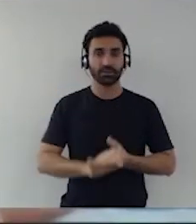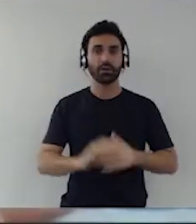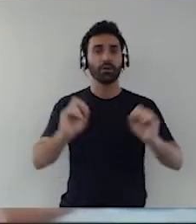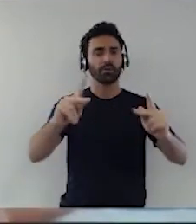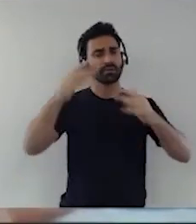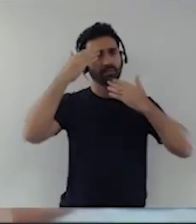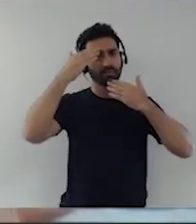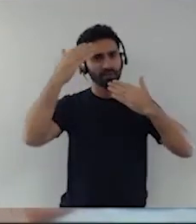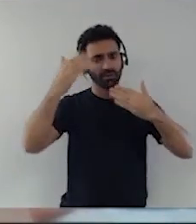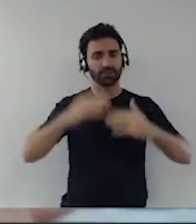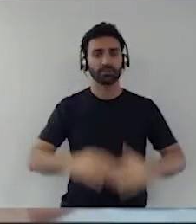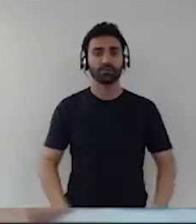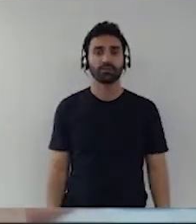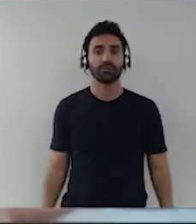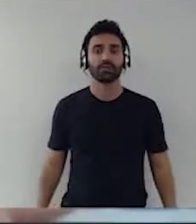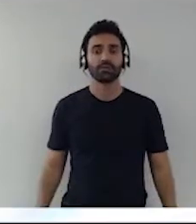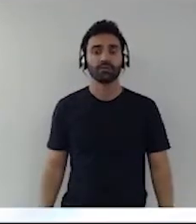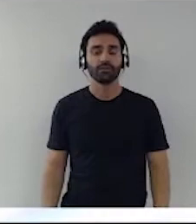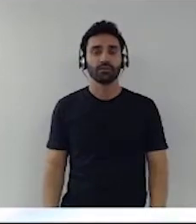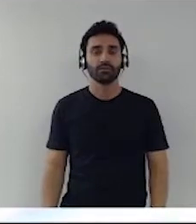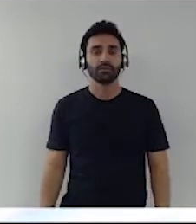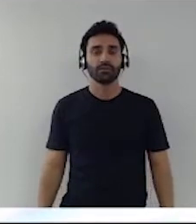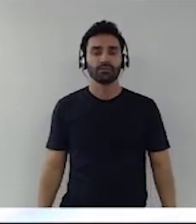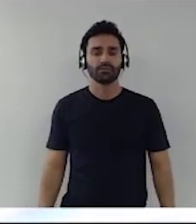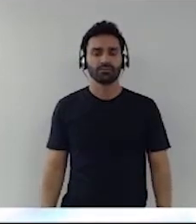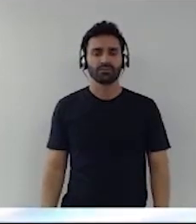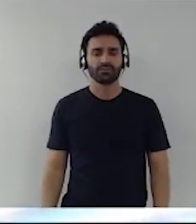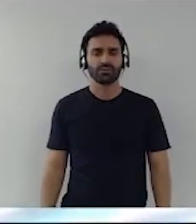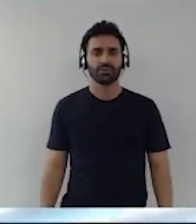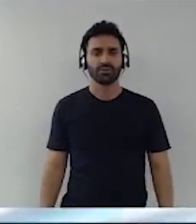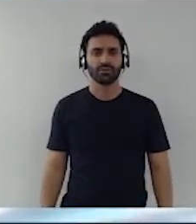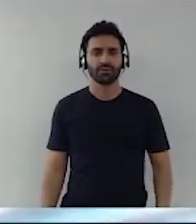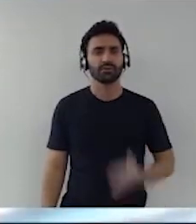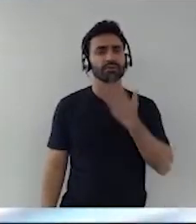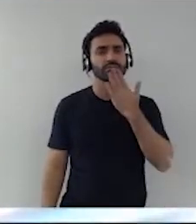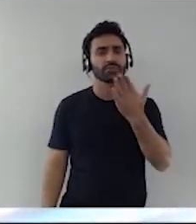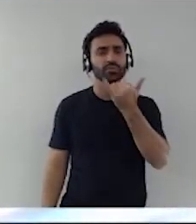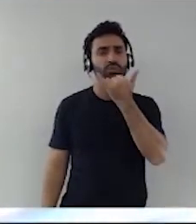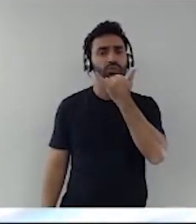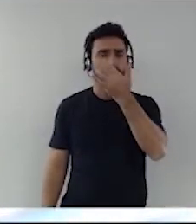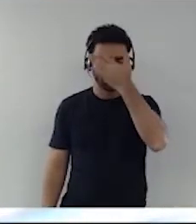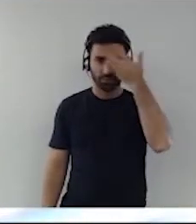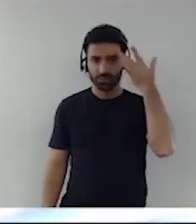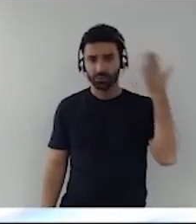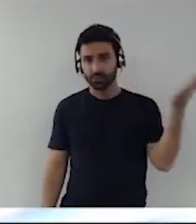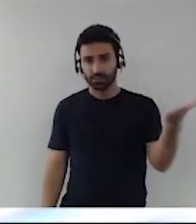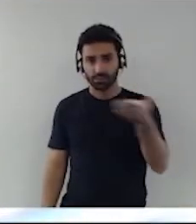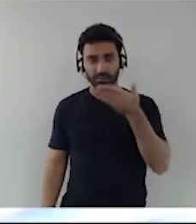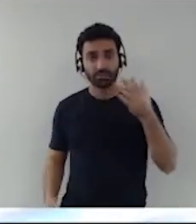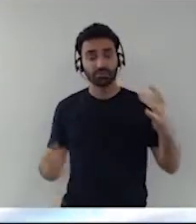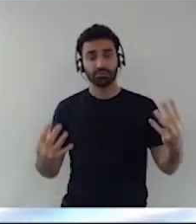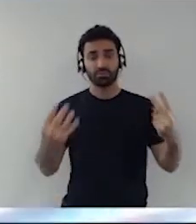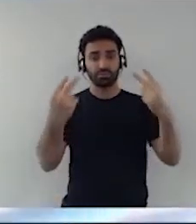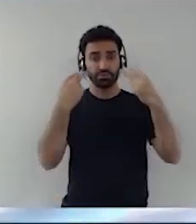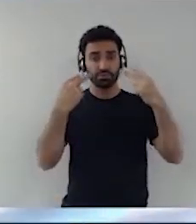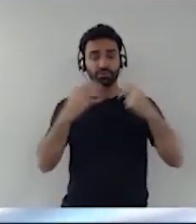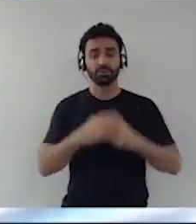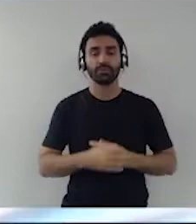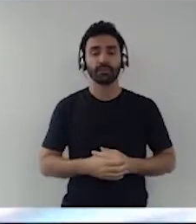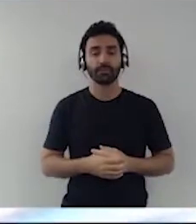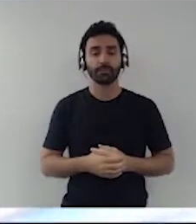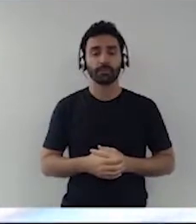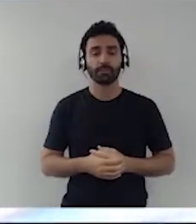Obrigado, desembargadora Inês. Eu peço desculpas aos participantes e aos que nos assistem,